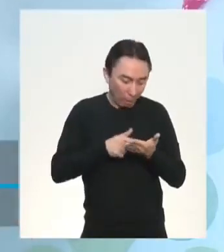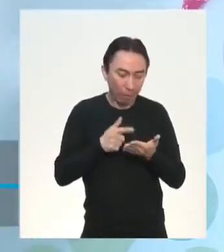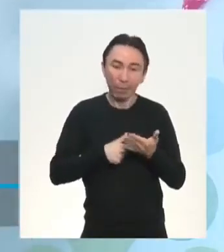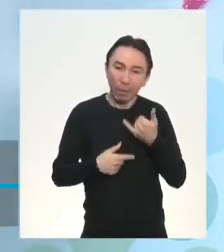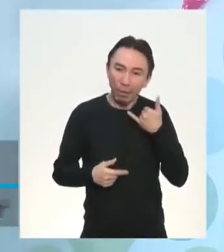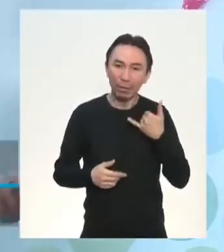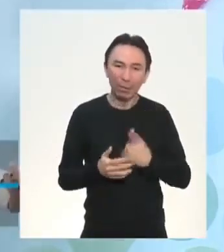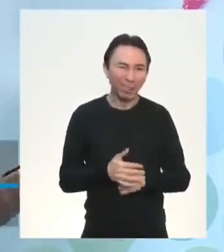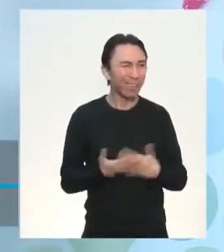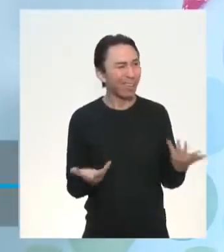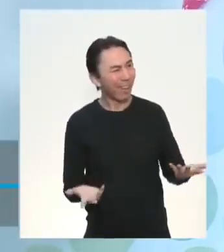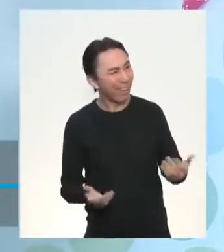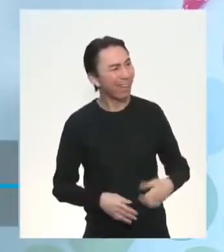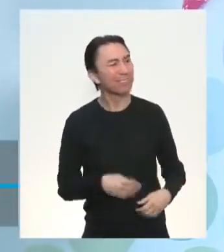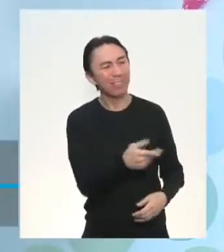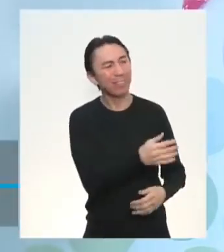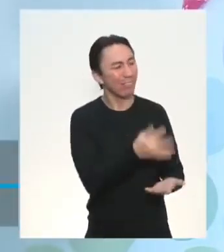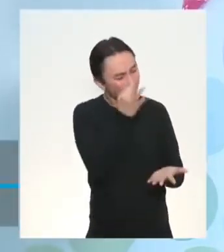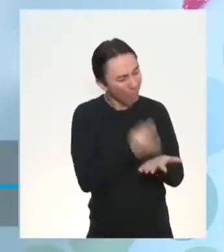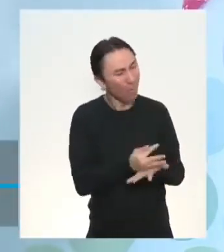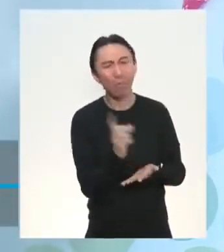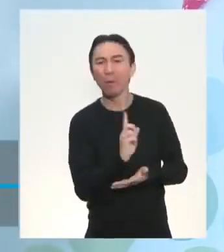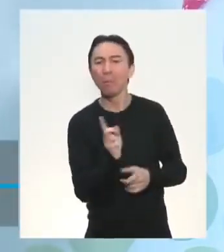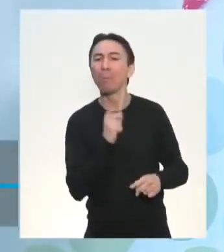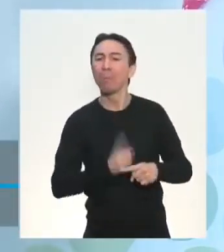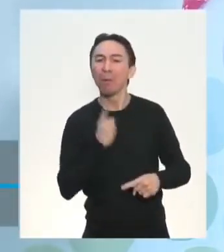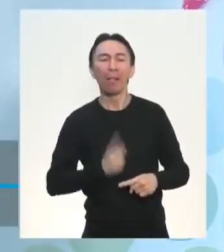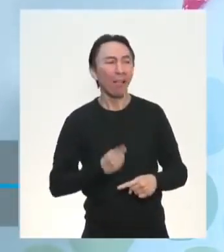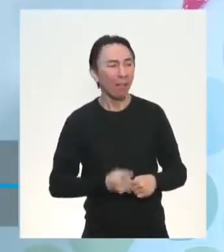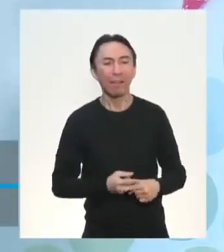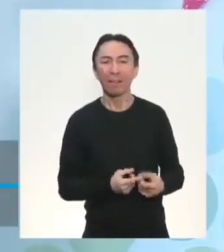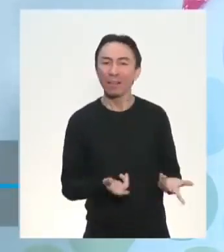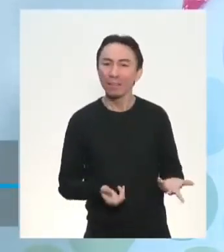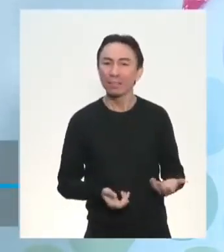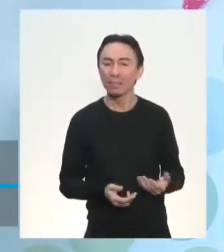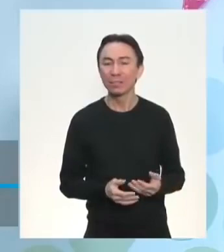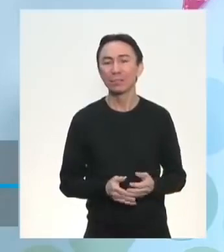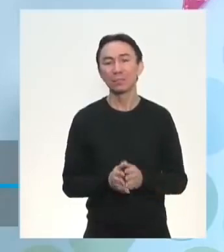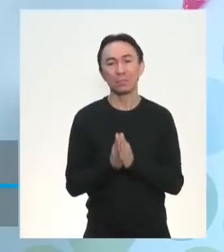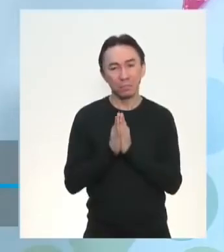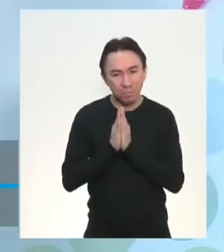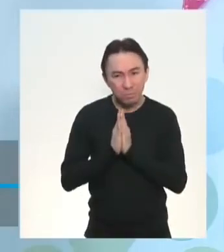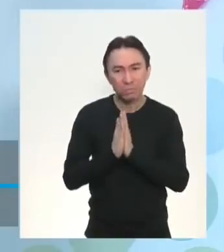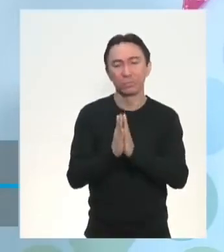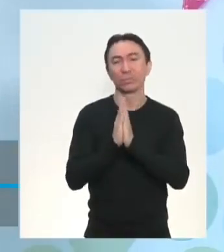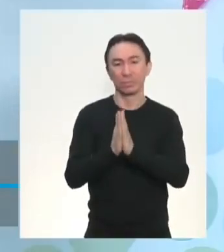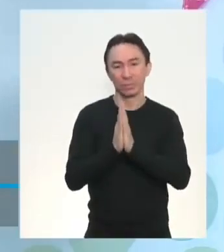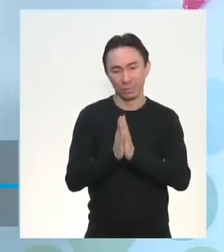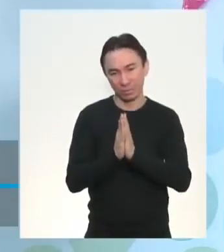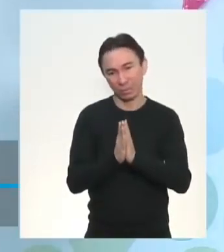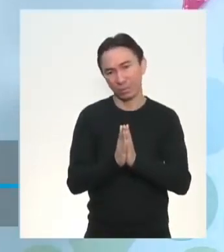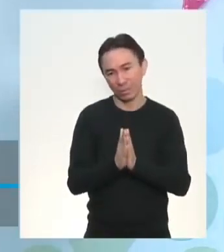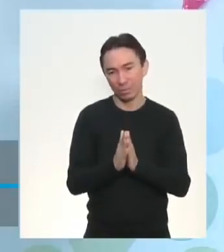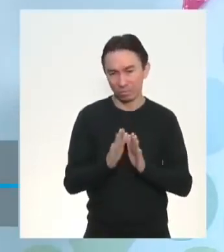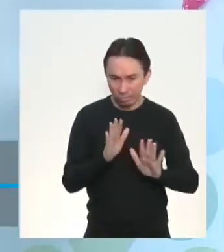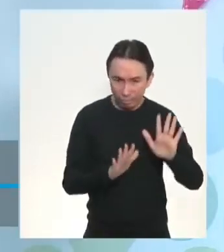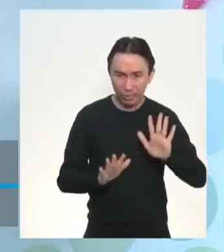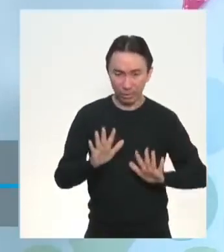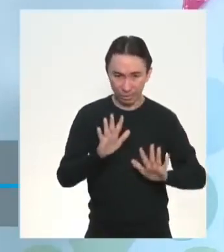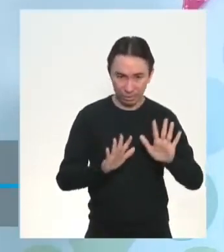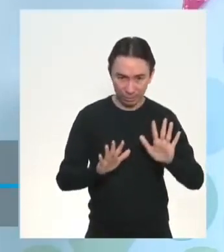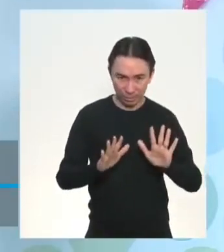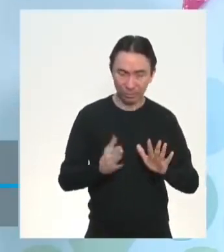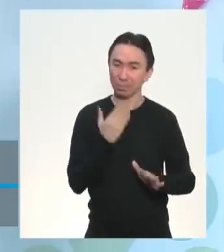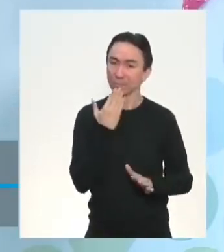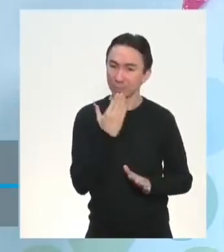veio hoje? Por que você não faltou? Então, assim, vamos, né, ter um pouquinho mais de cuidado, tá bom? Por favor, é com carinho que eu estou pedindo, tá